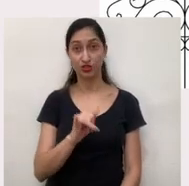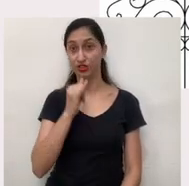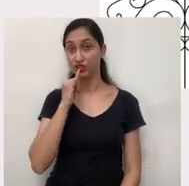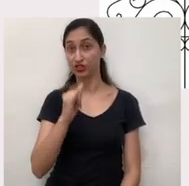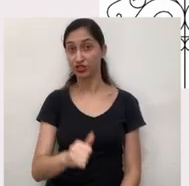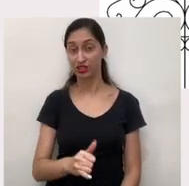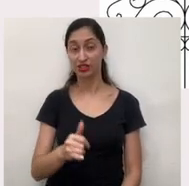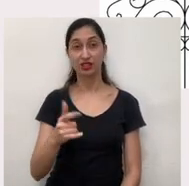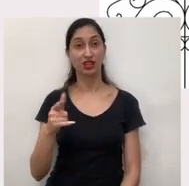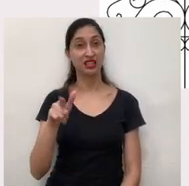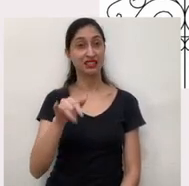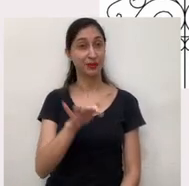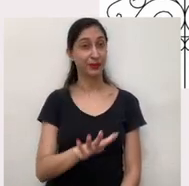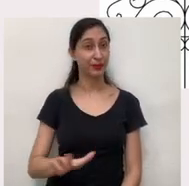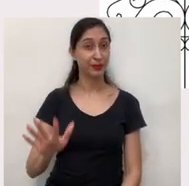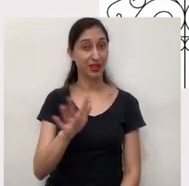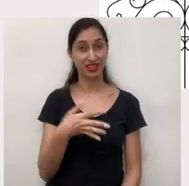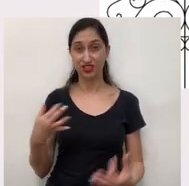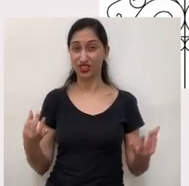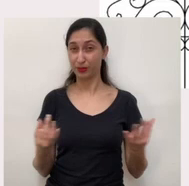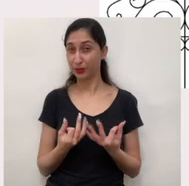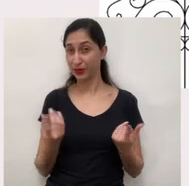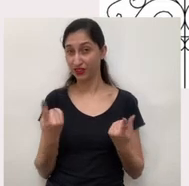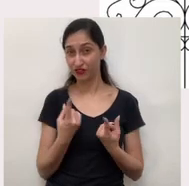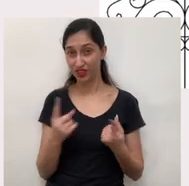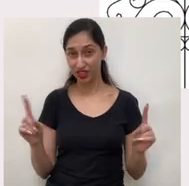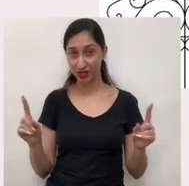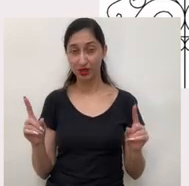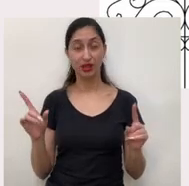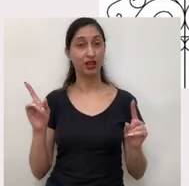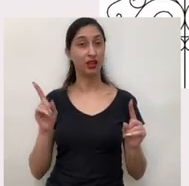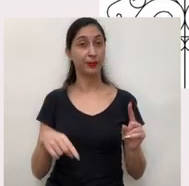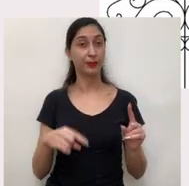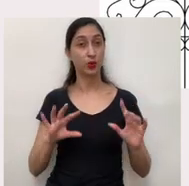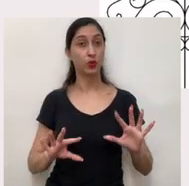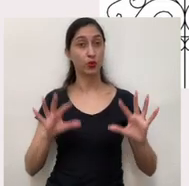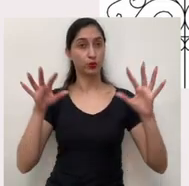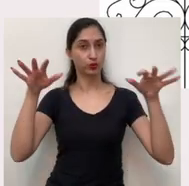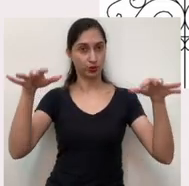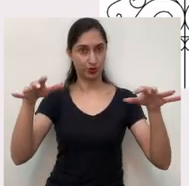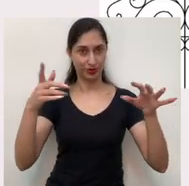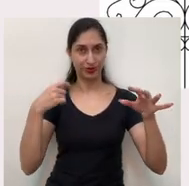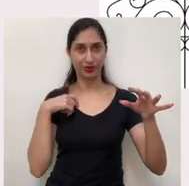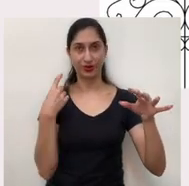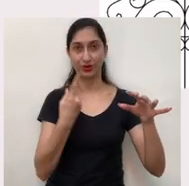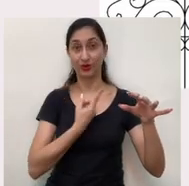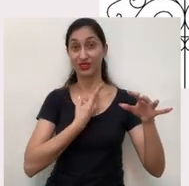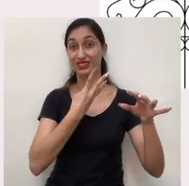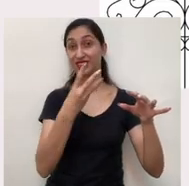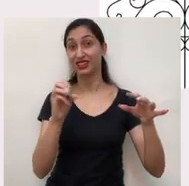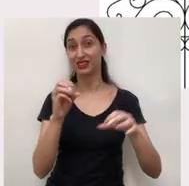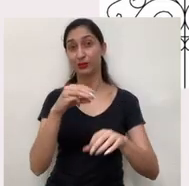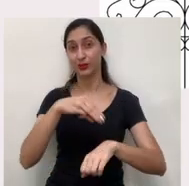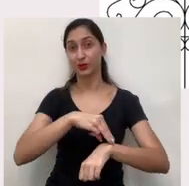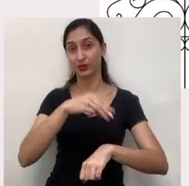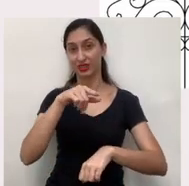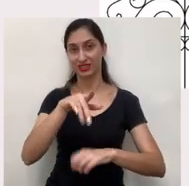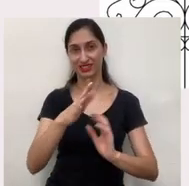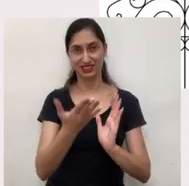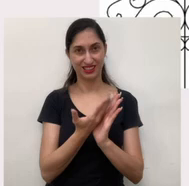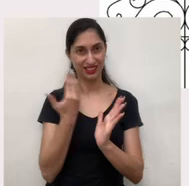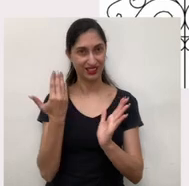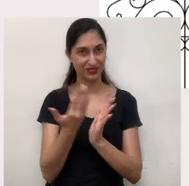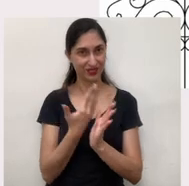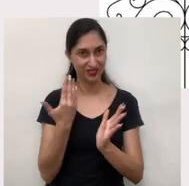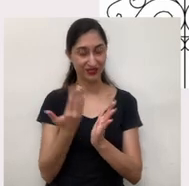imagens imperfeitas, né, de monstros proféticos. É uma rápida passagem do livro, meia hora, e eu cheguei no